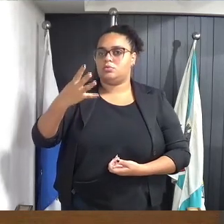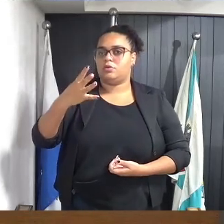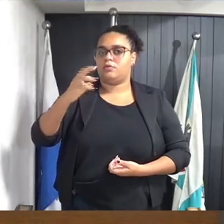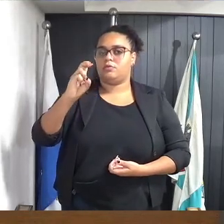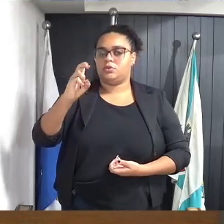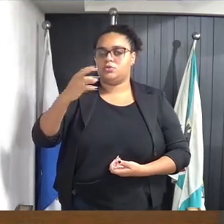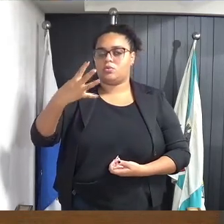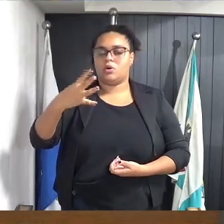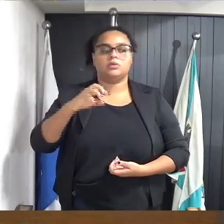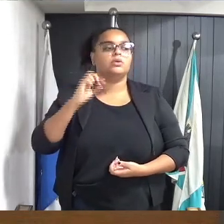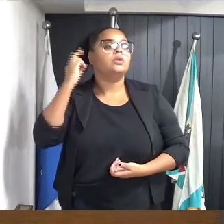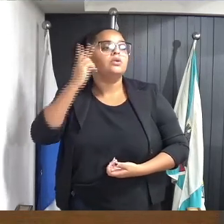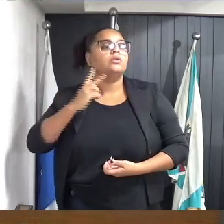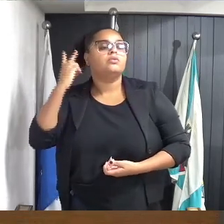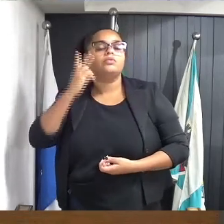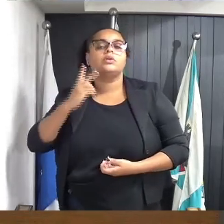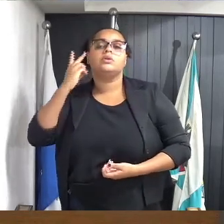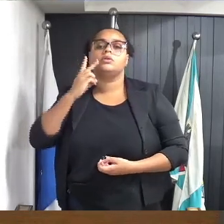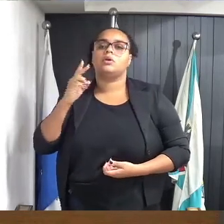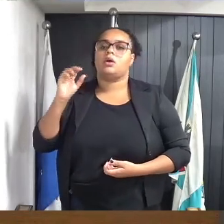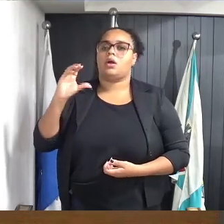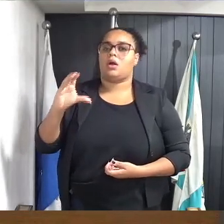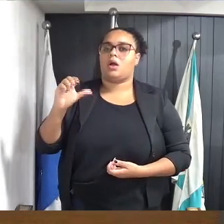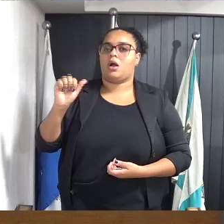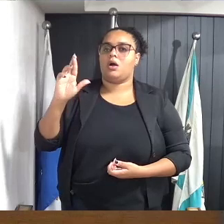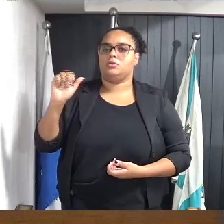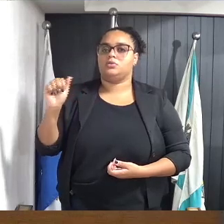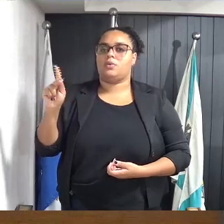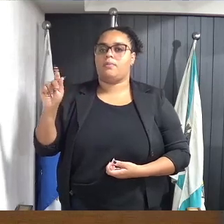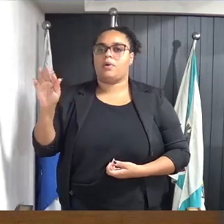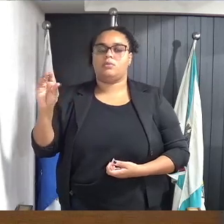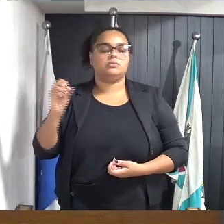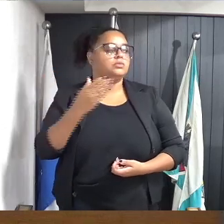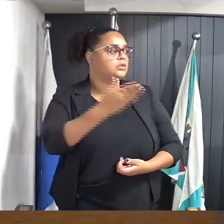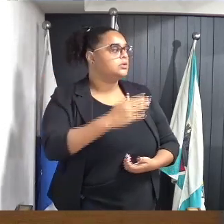7.797/2024, do excelentíssimo senhor vereador Carlos Augusto Pereira Sodré,